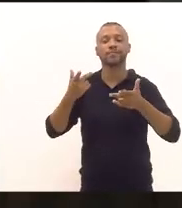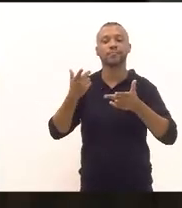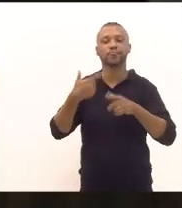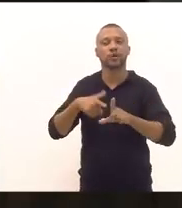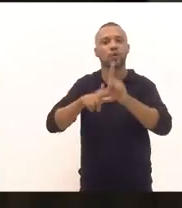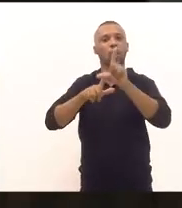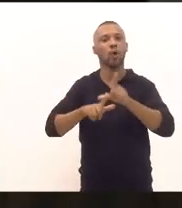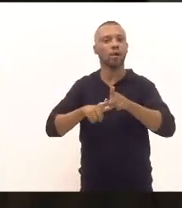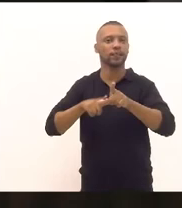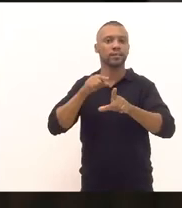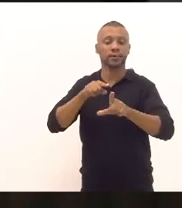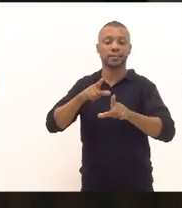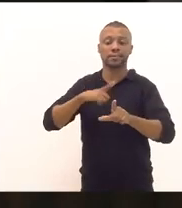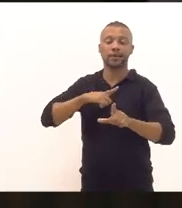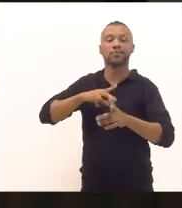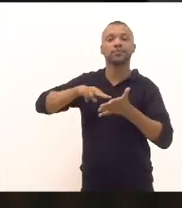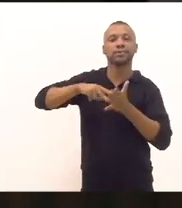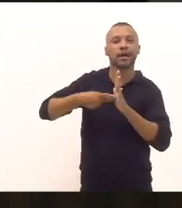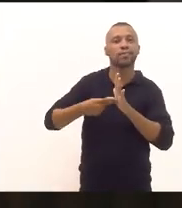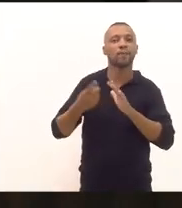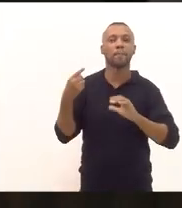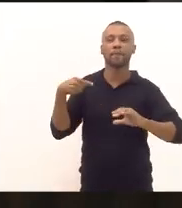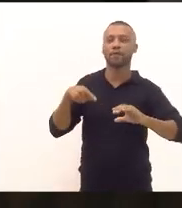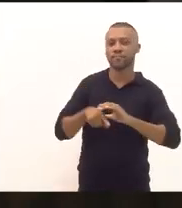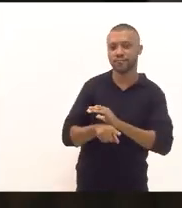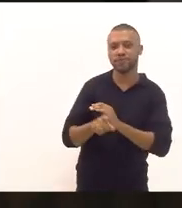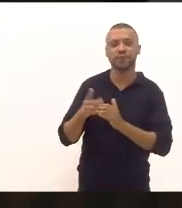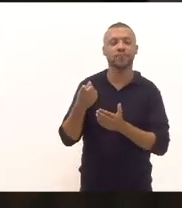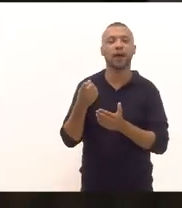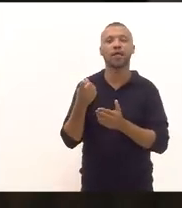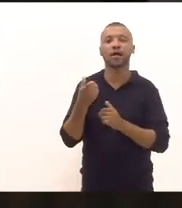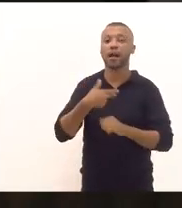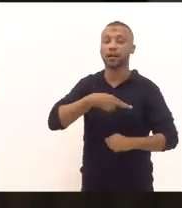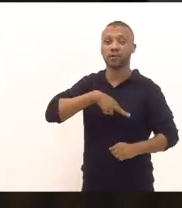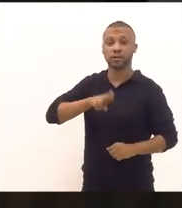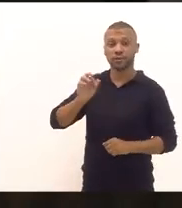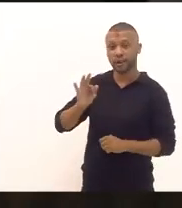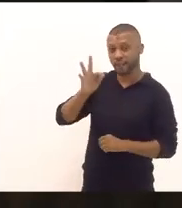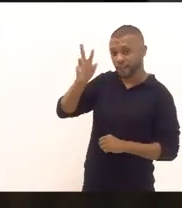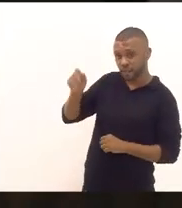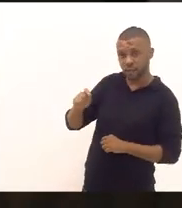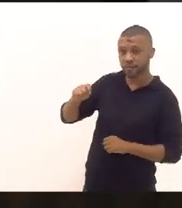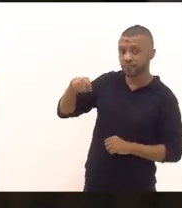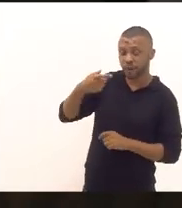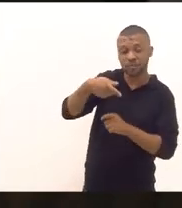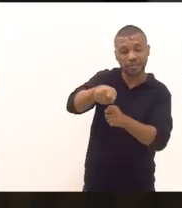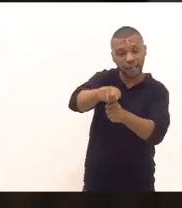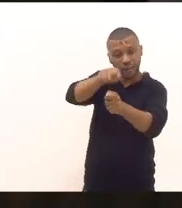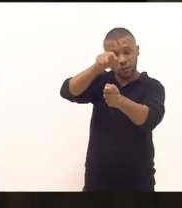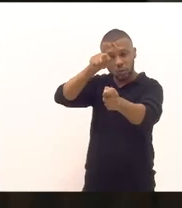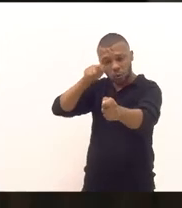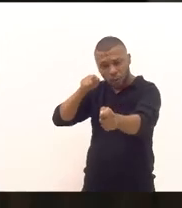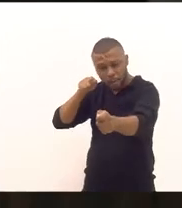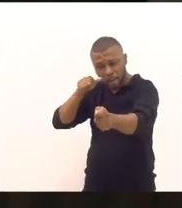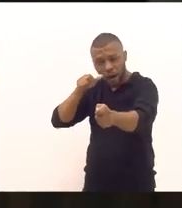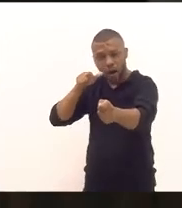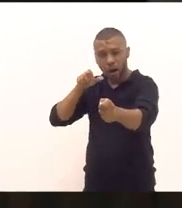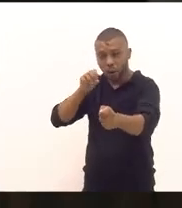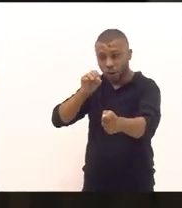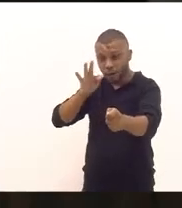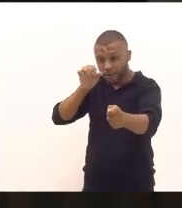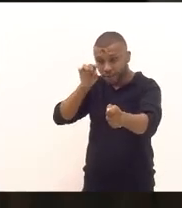significado profundo para os praticantes das religiões a africana trata-se da da Flecha Ufa